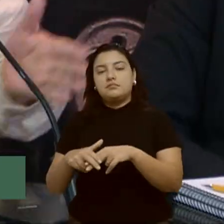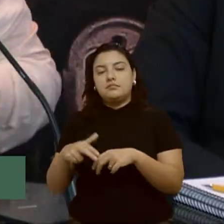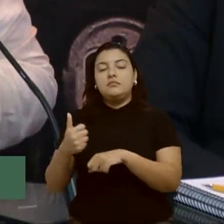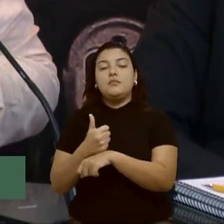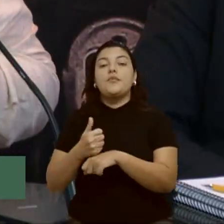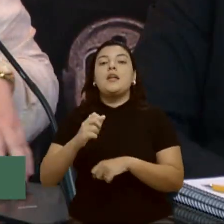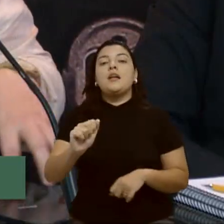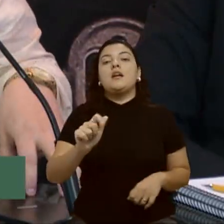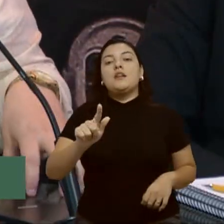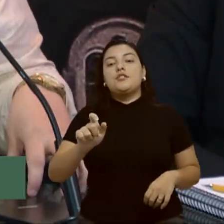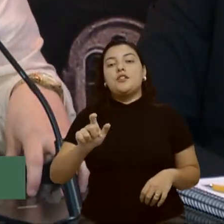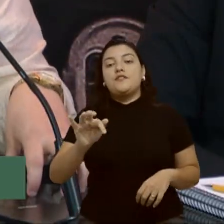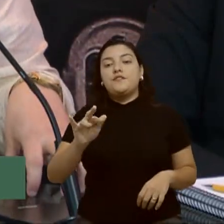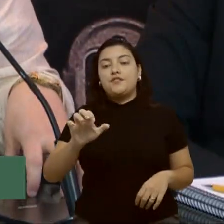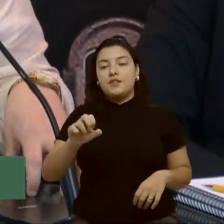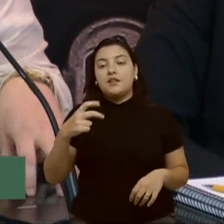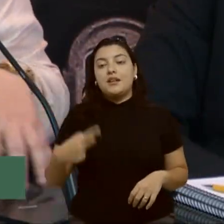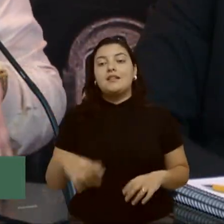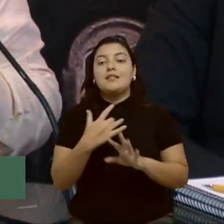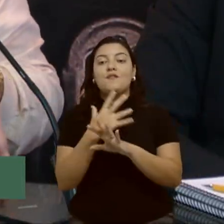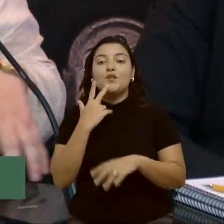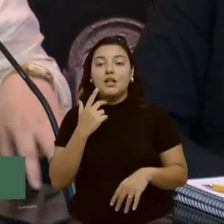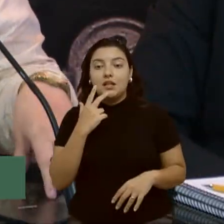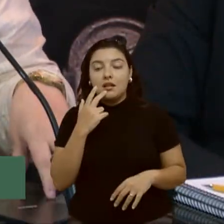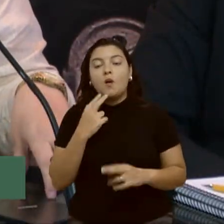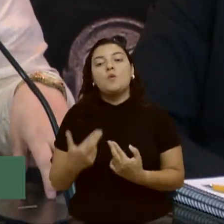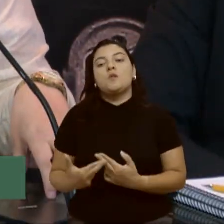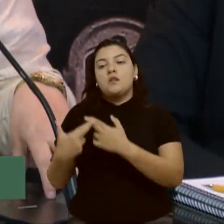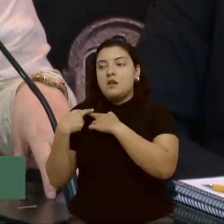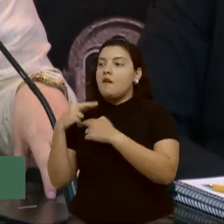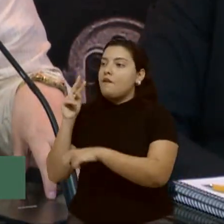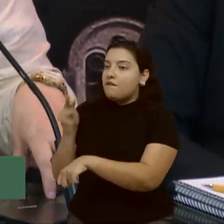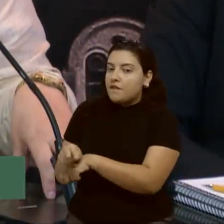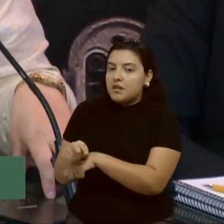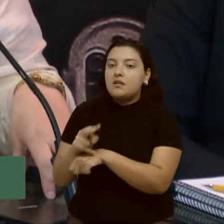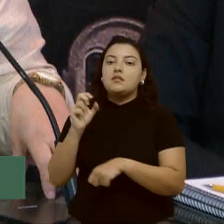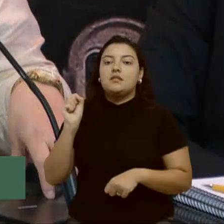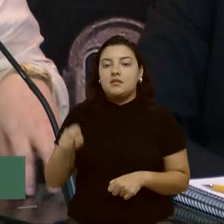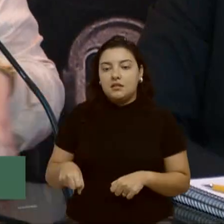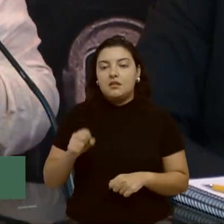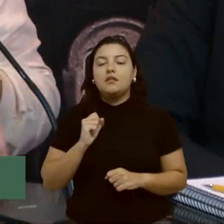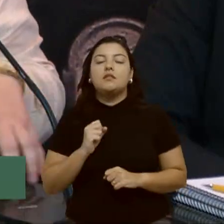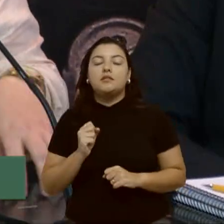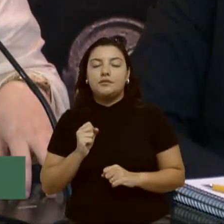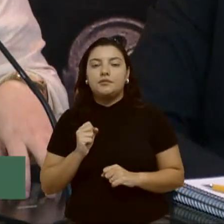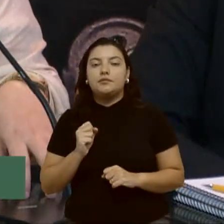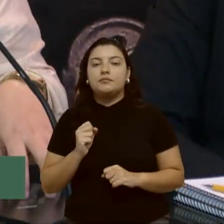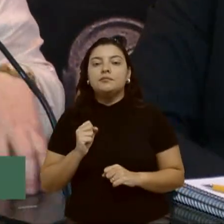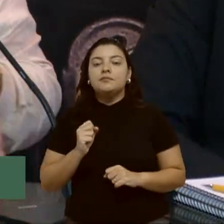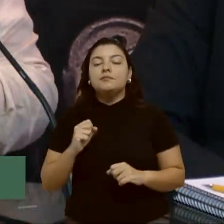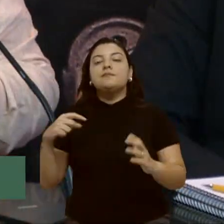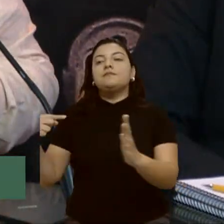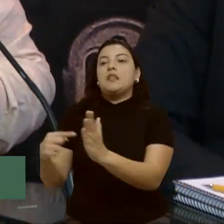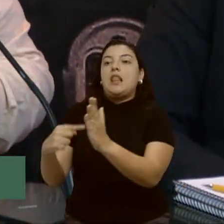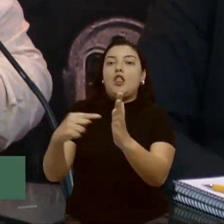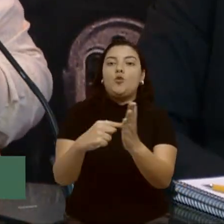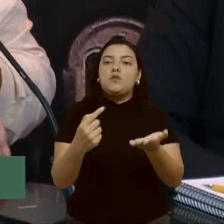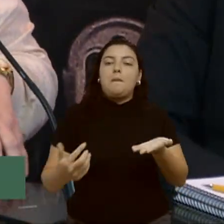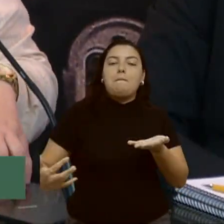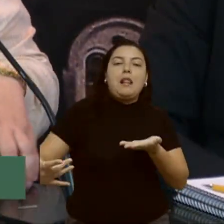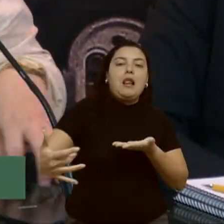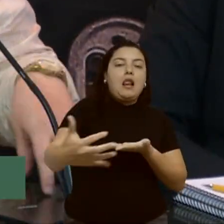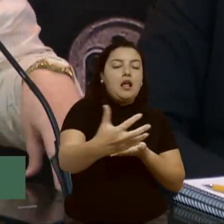AGFIS, hoje, na cidade de Fortaleza, é responsável também por essa fiscalização, né? E canais de denúncia, que a gente,